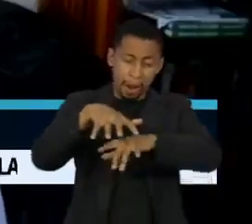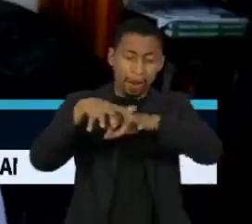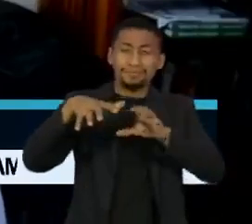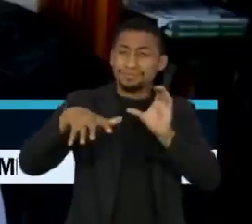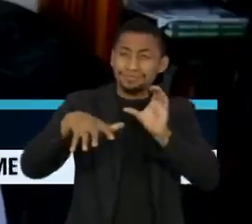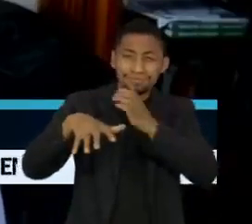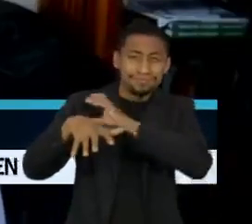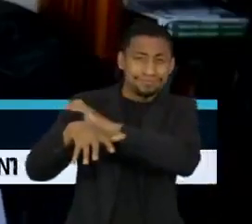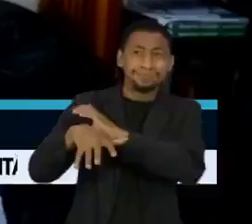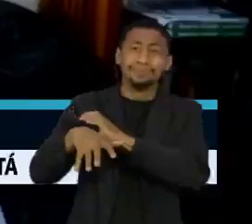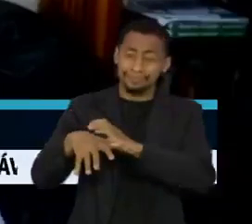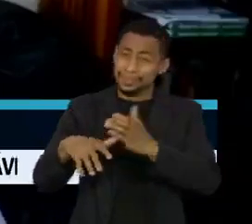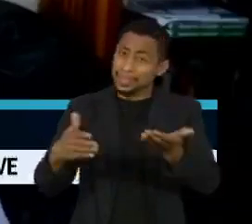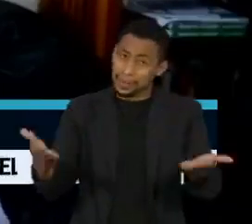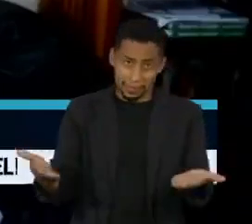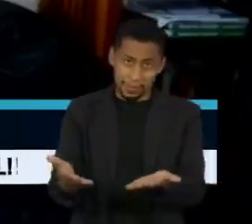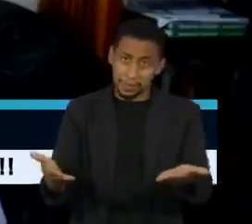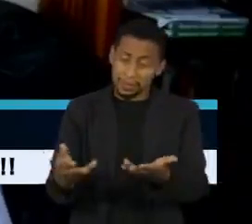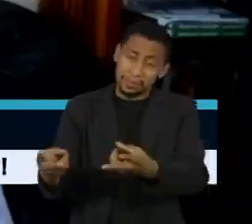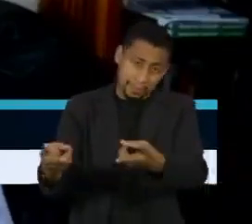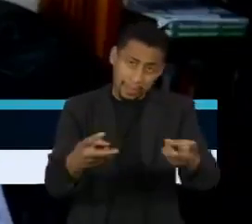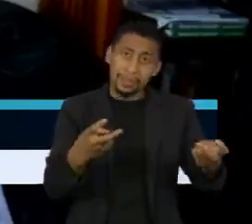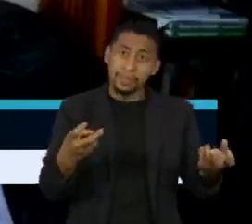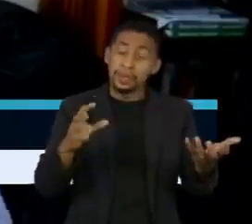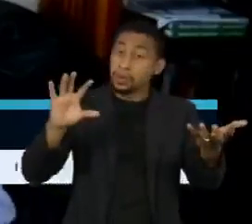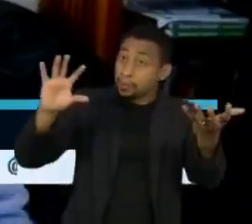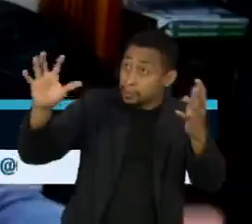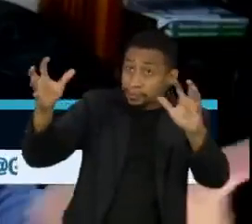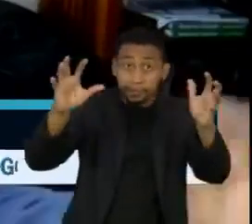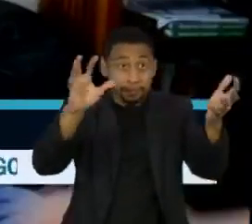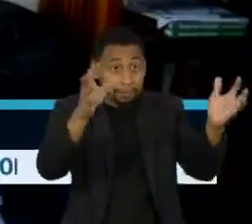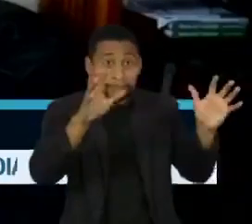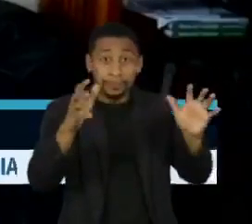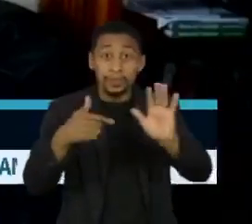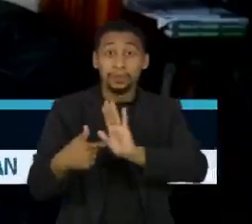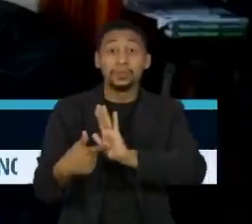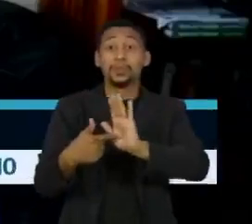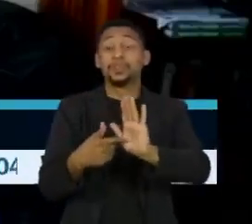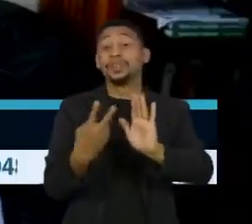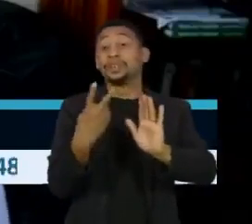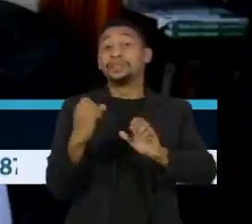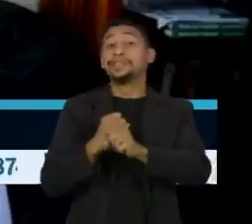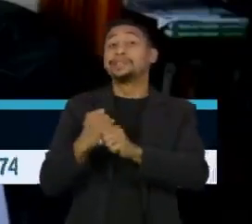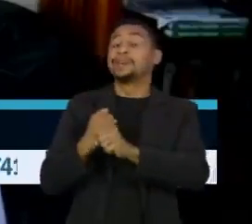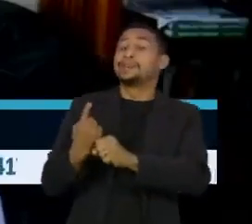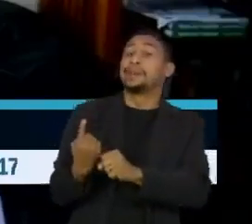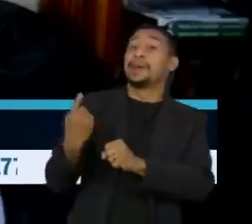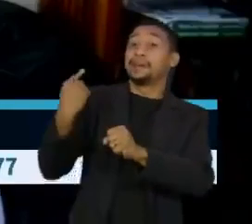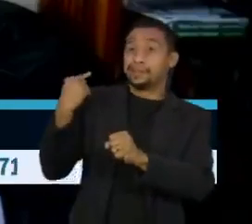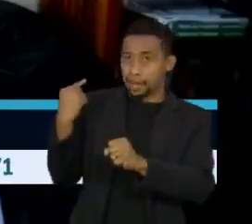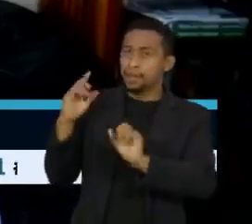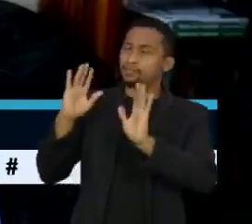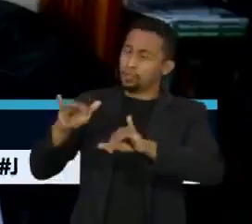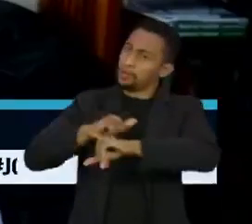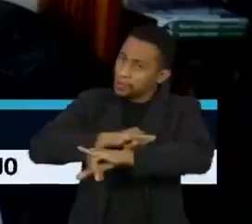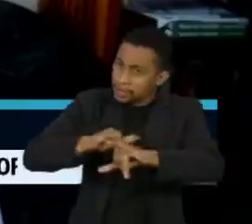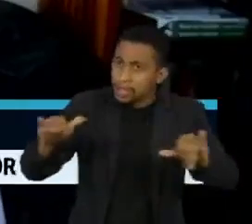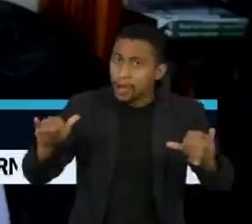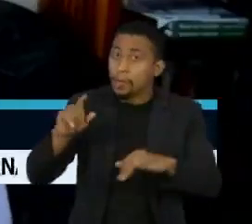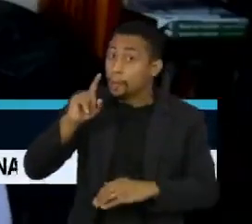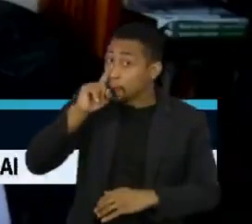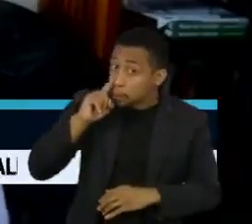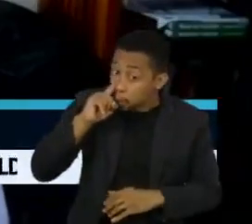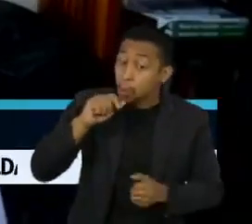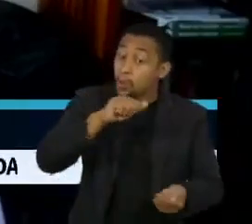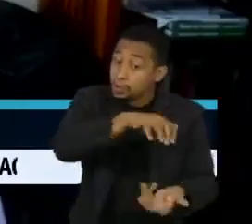já não há dúvida nenhuma. As previsões dos modelos climáticos de 20 anos atrás já deixavam